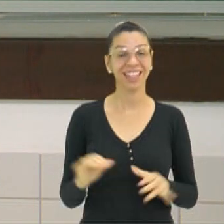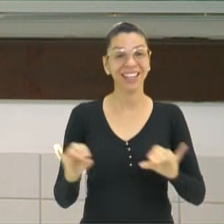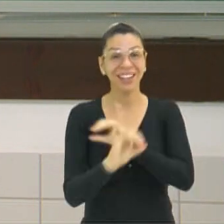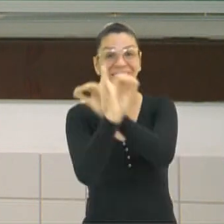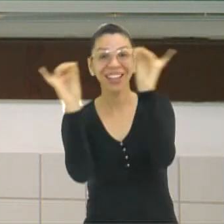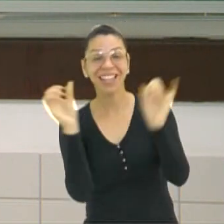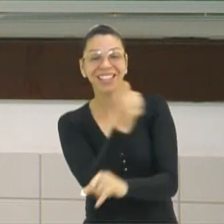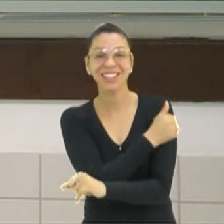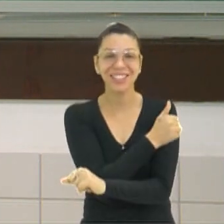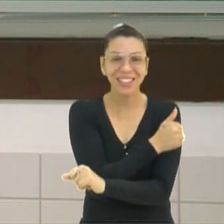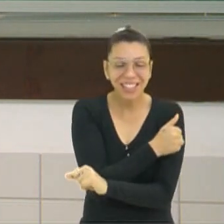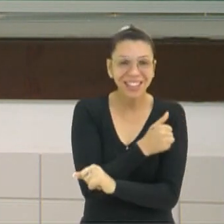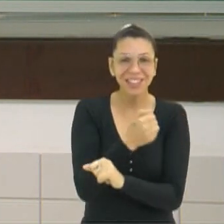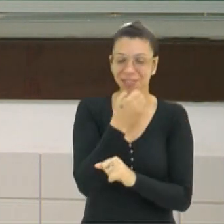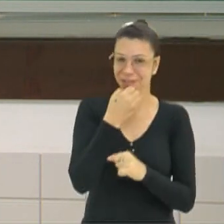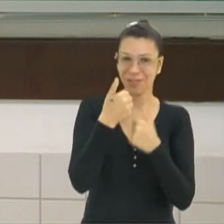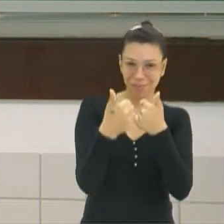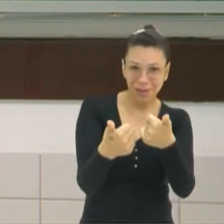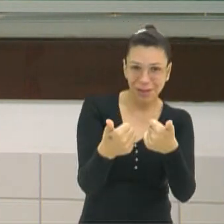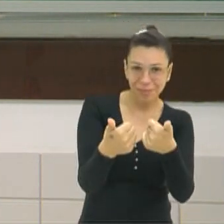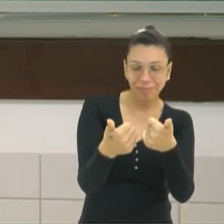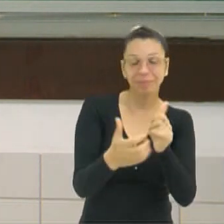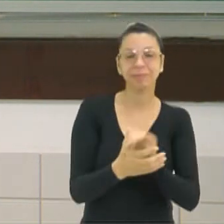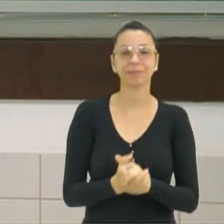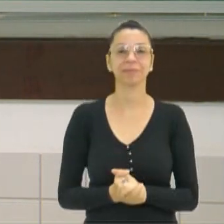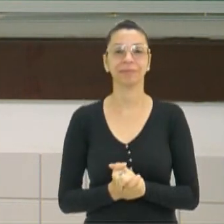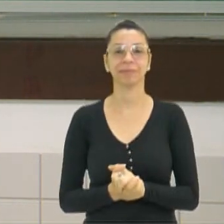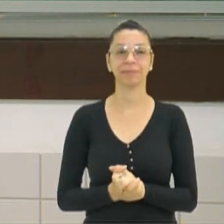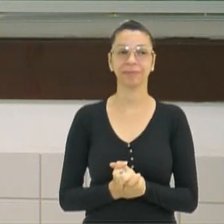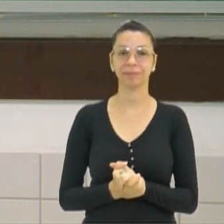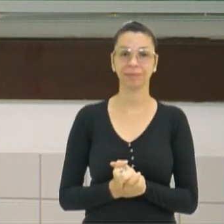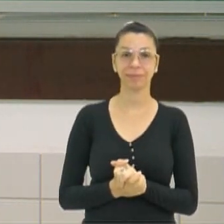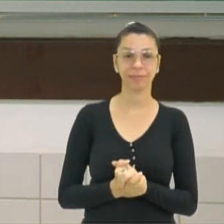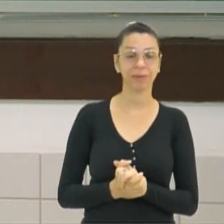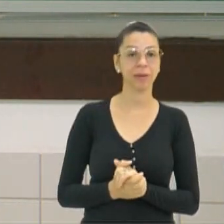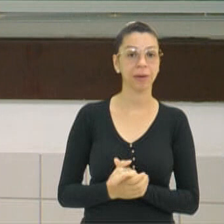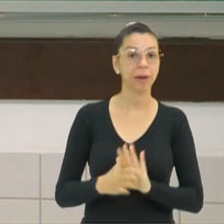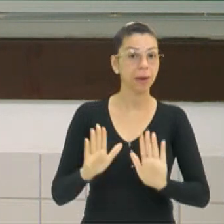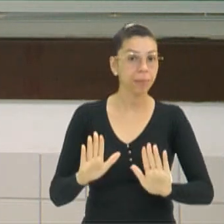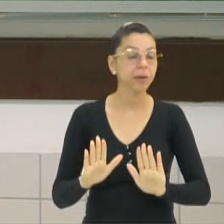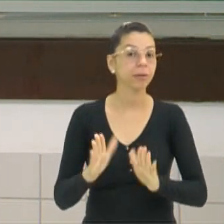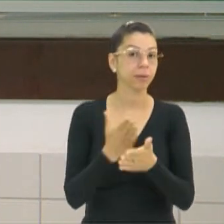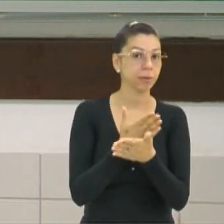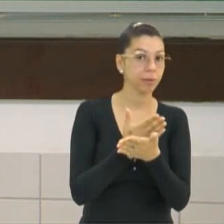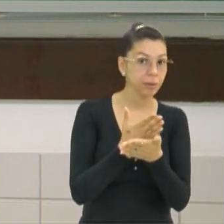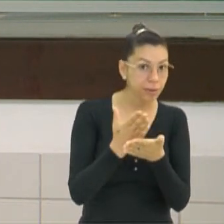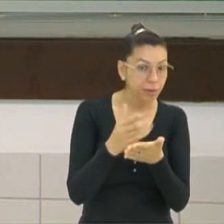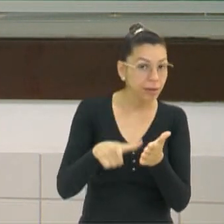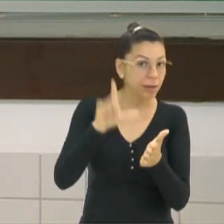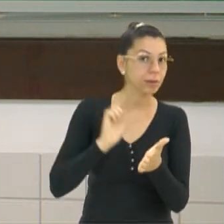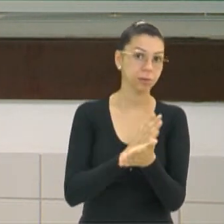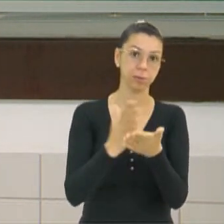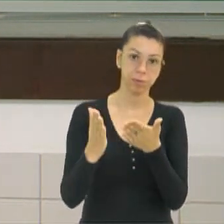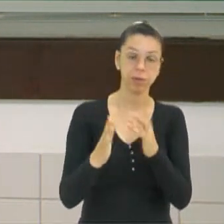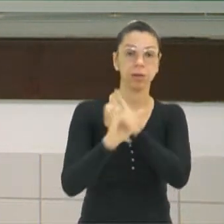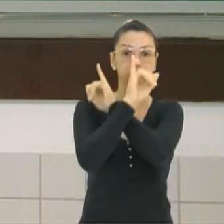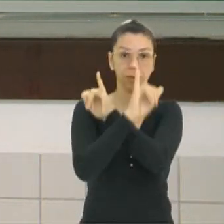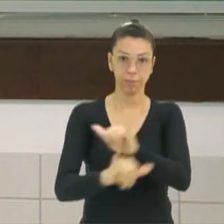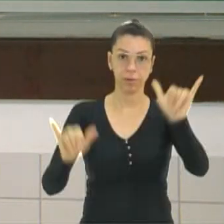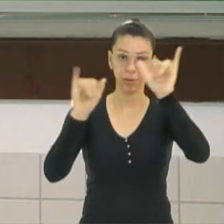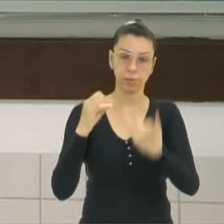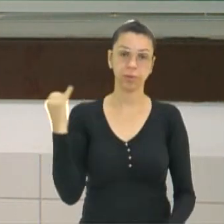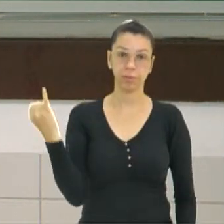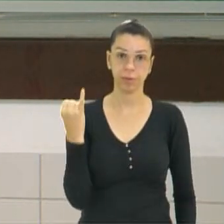Hello students, how are you? Let's start our class. Mas antes da gente iniciar, aqueles recadinhos importantes. Por